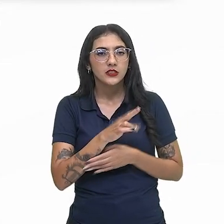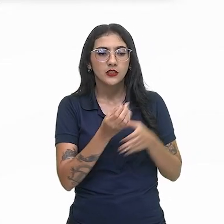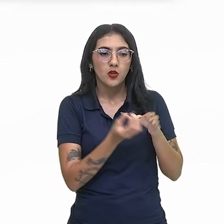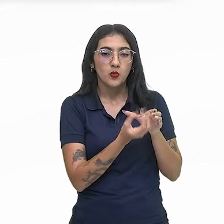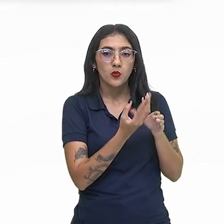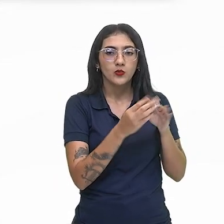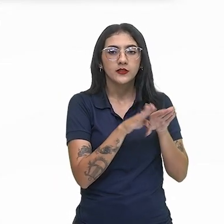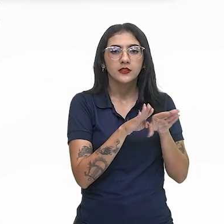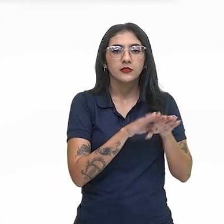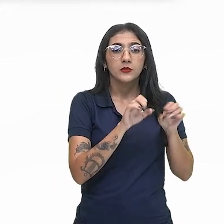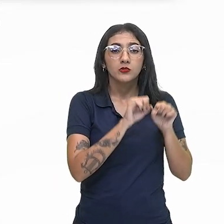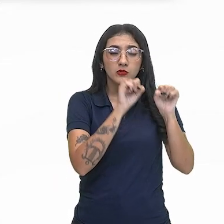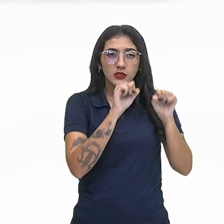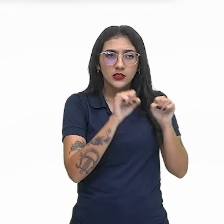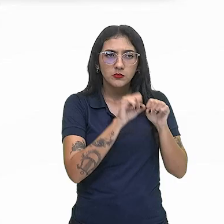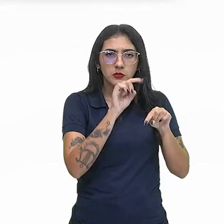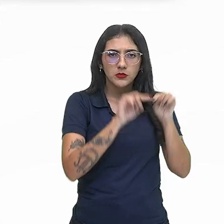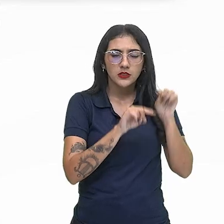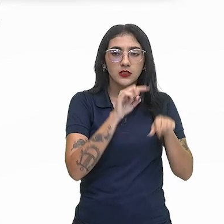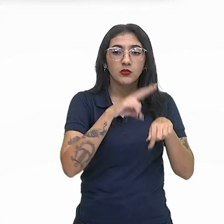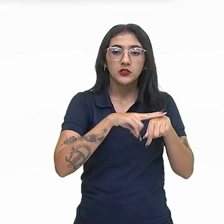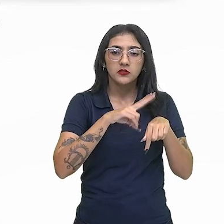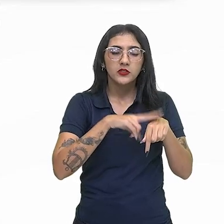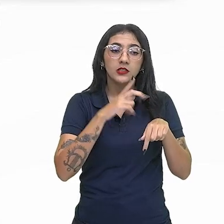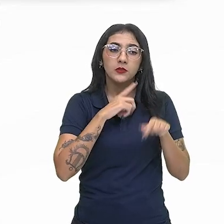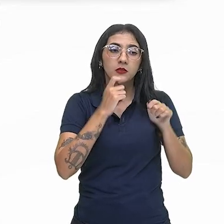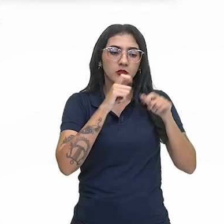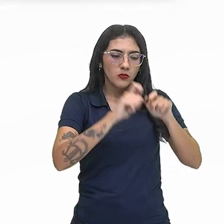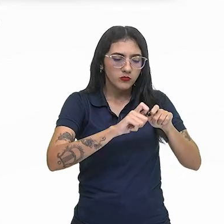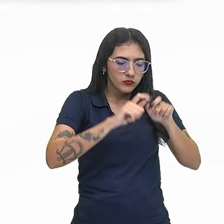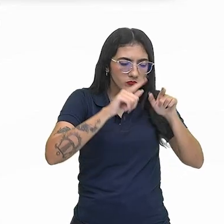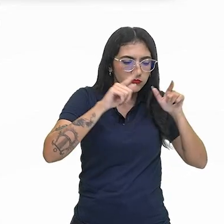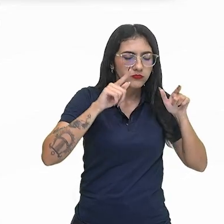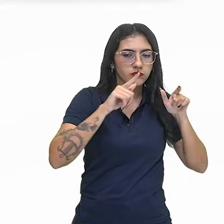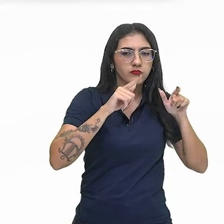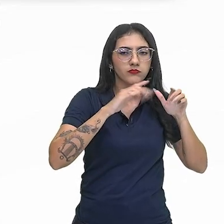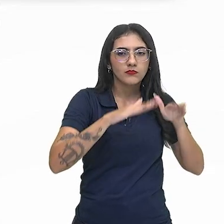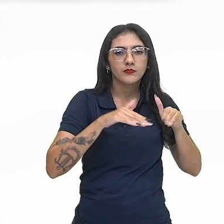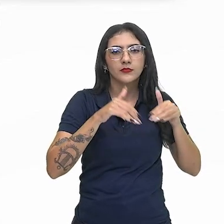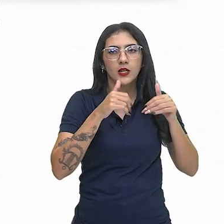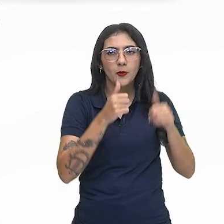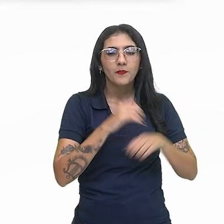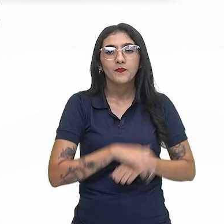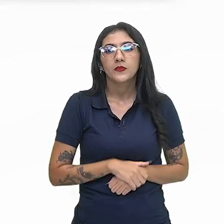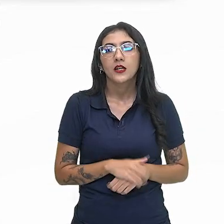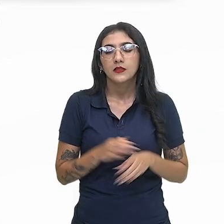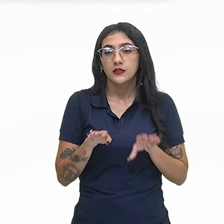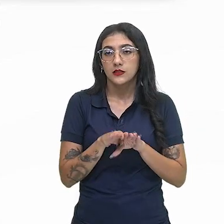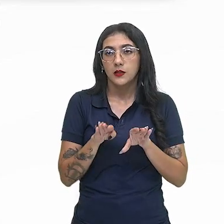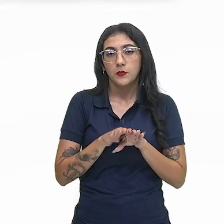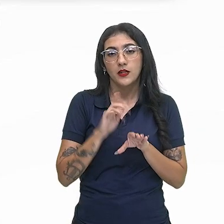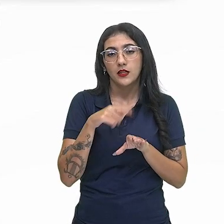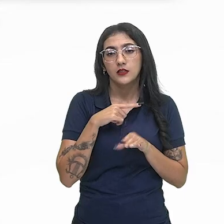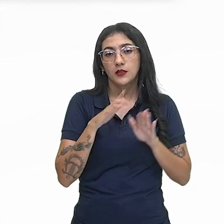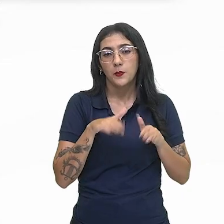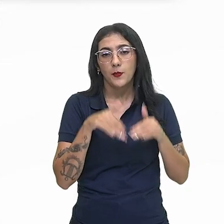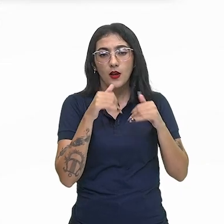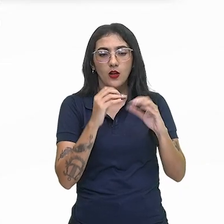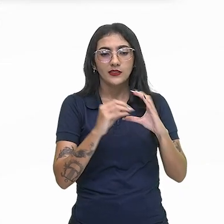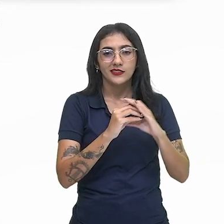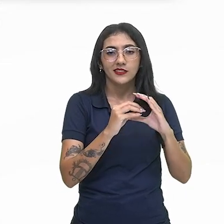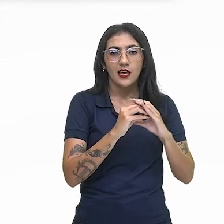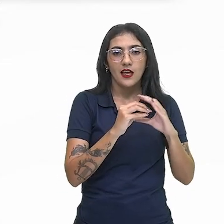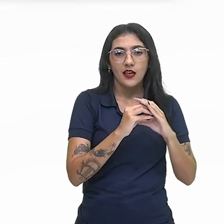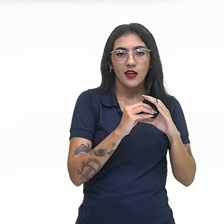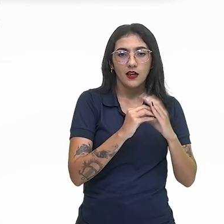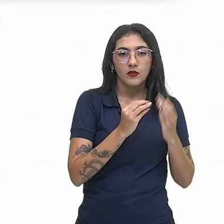mas um sistema de lentes que é para ampliar as imagens e possibilita, assim, a observação de células vivas